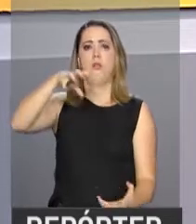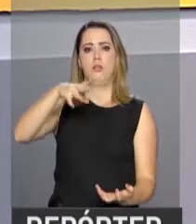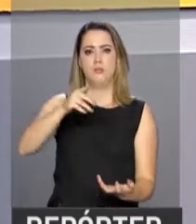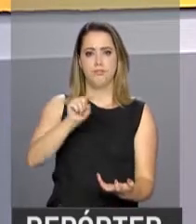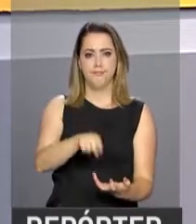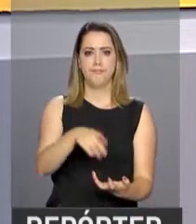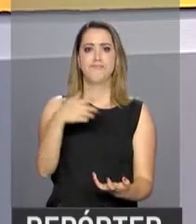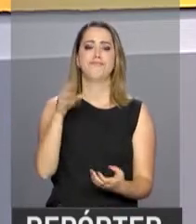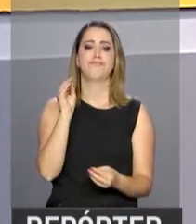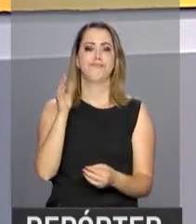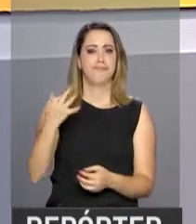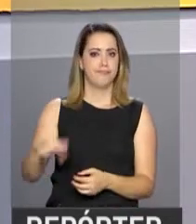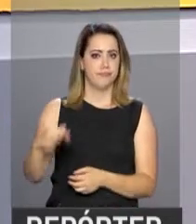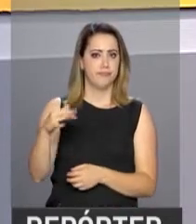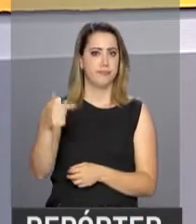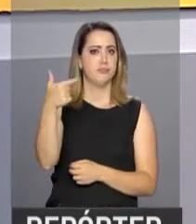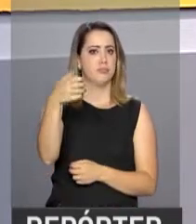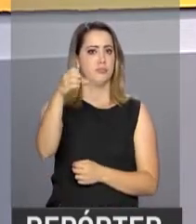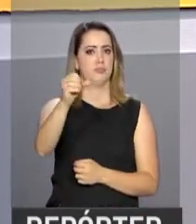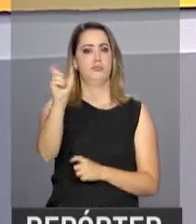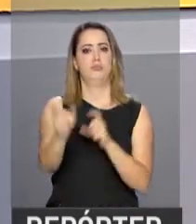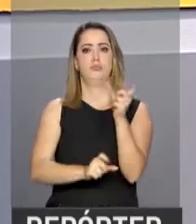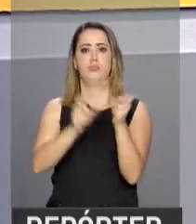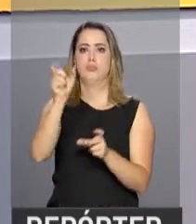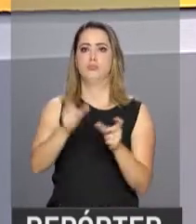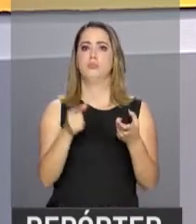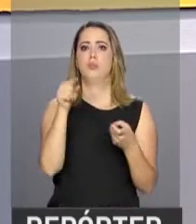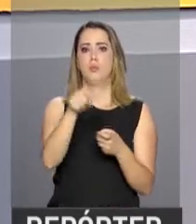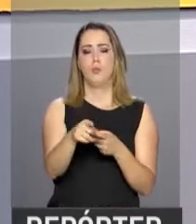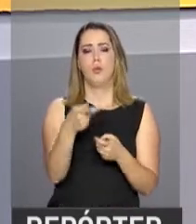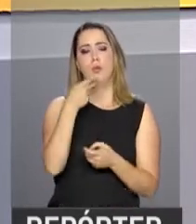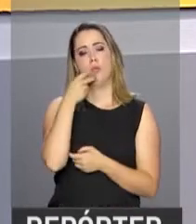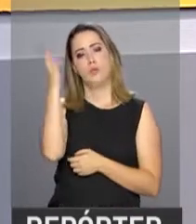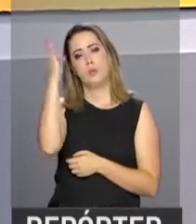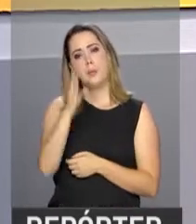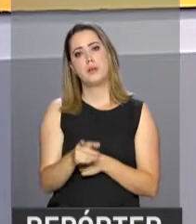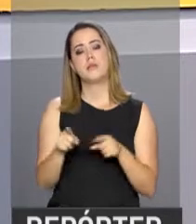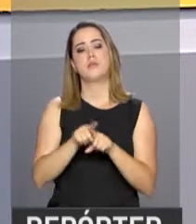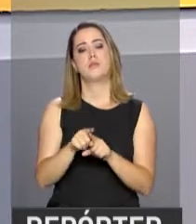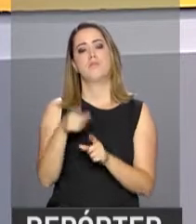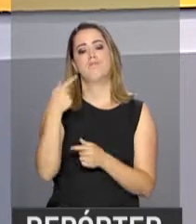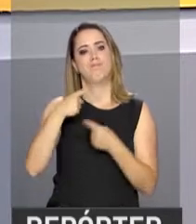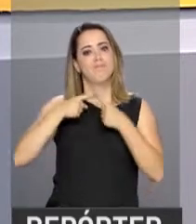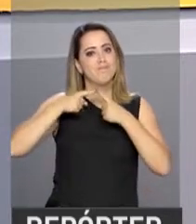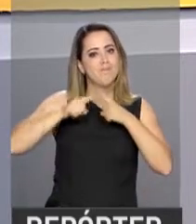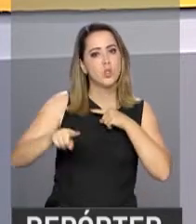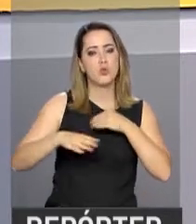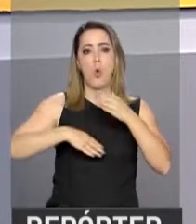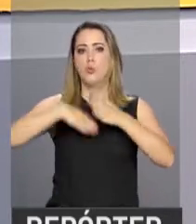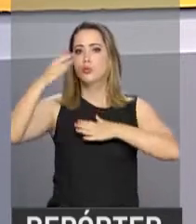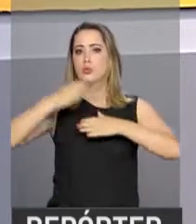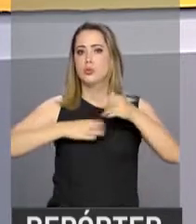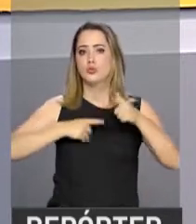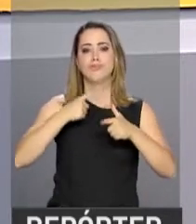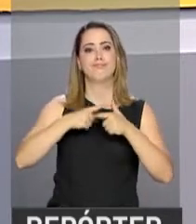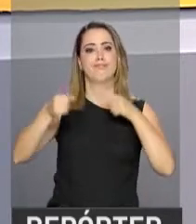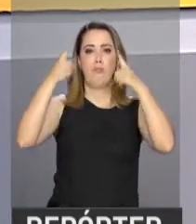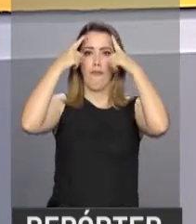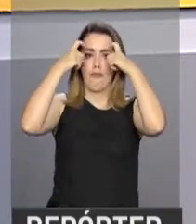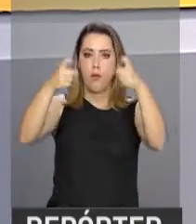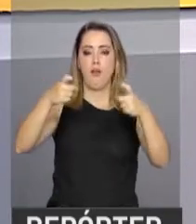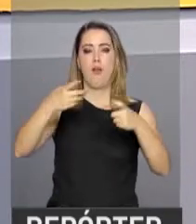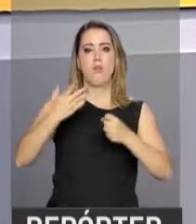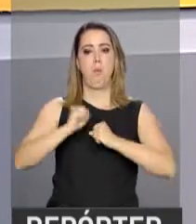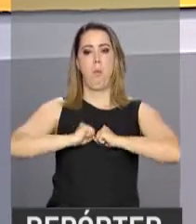a pelo menos 29 pessoas segundo a nota o brasil reitera o repúdio a todo e qualquer ato terrorista independente